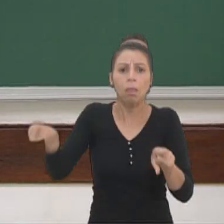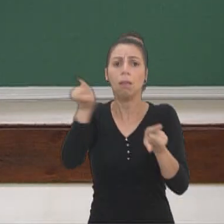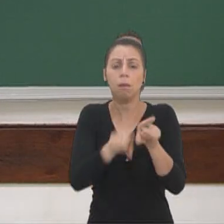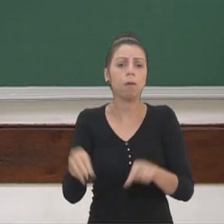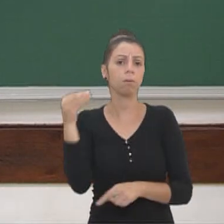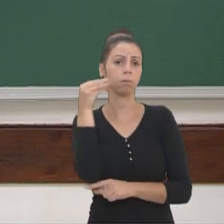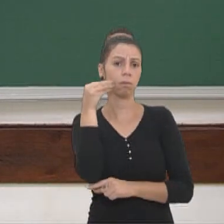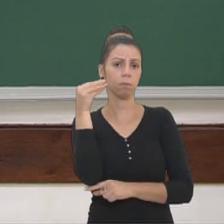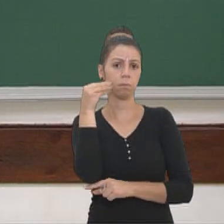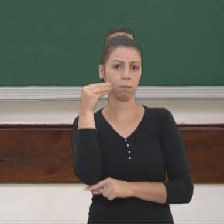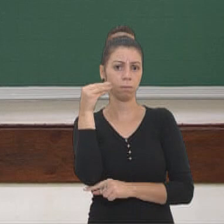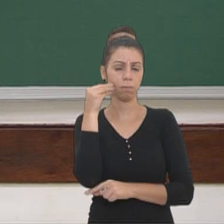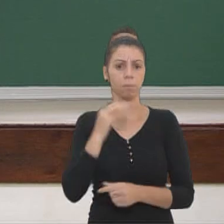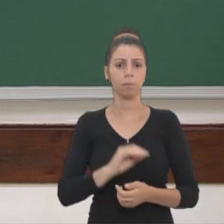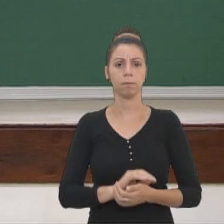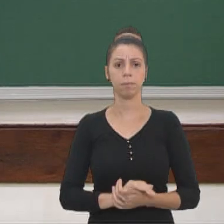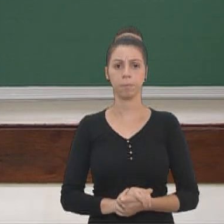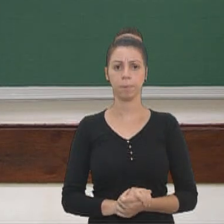ok?